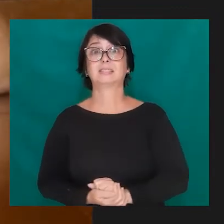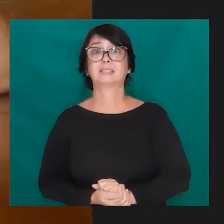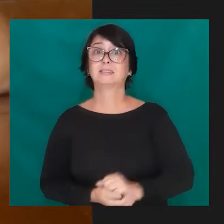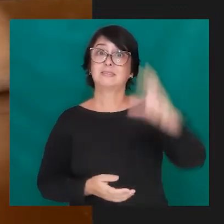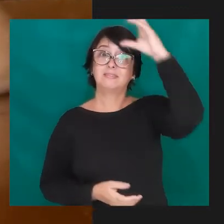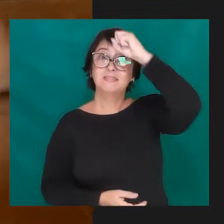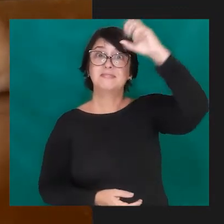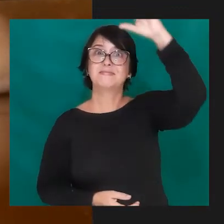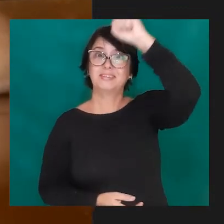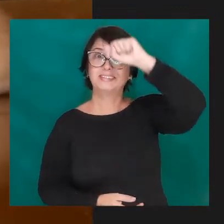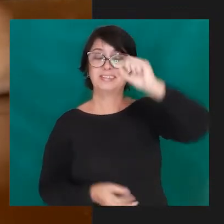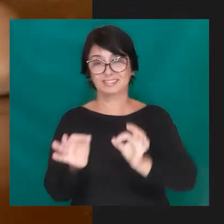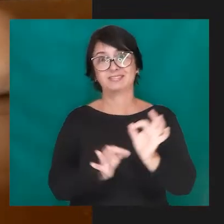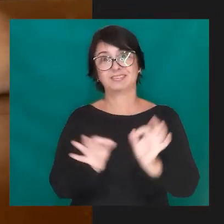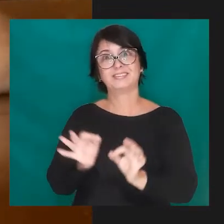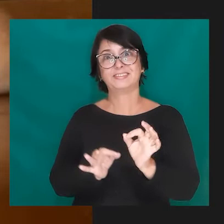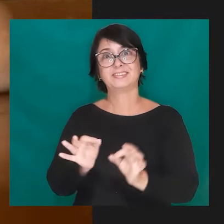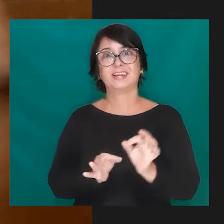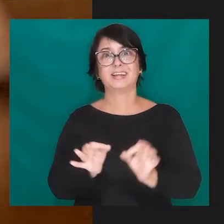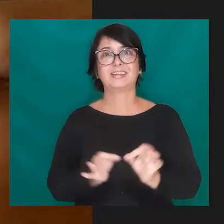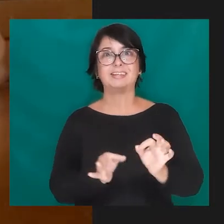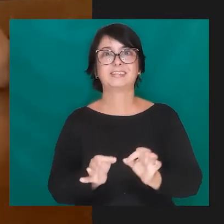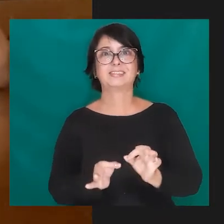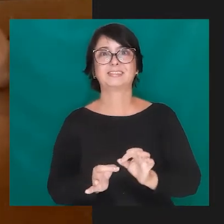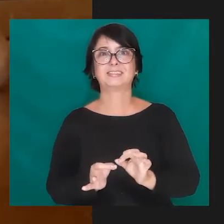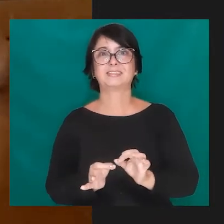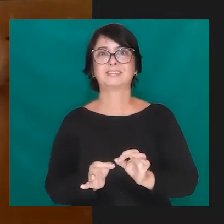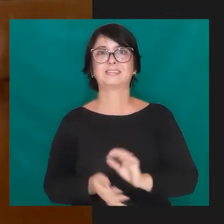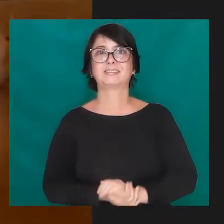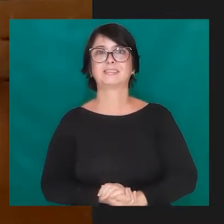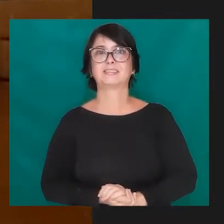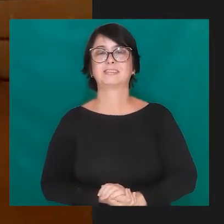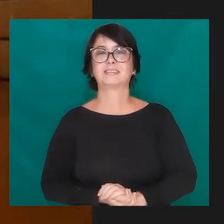vai aprendendo, porque esse projeto que a gente tem, eu não me baseei em nenhum outro, que eu não